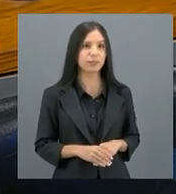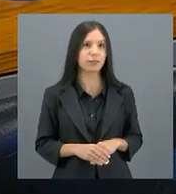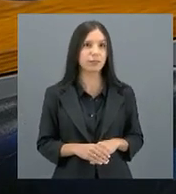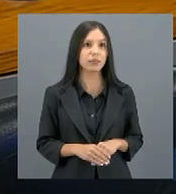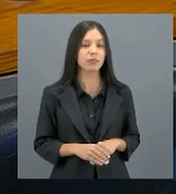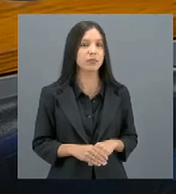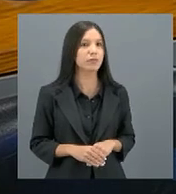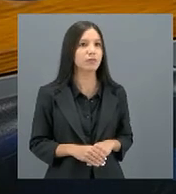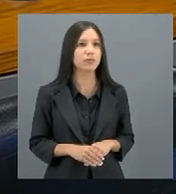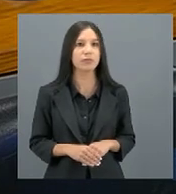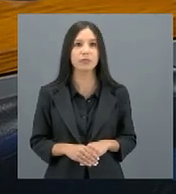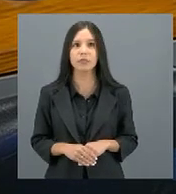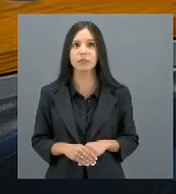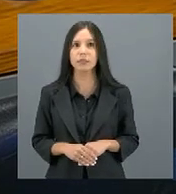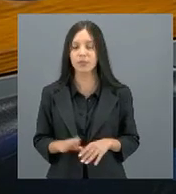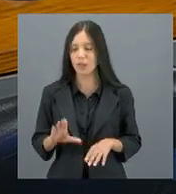Segundo Cardia,